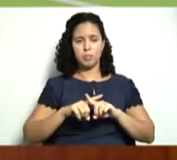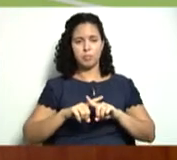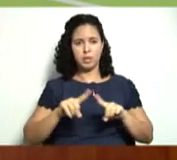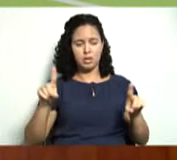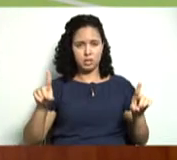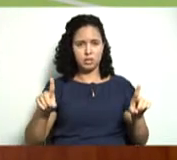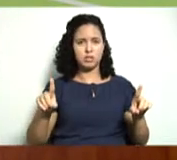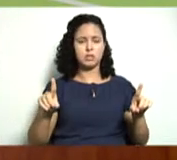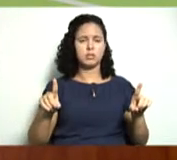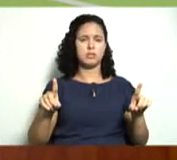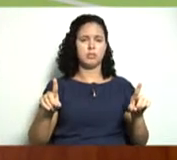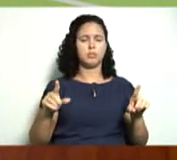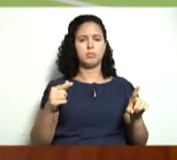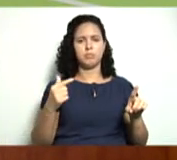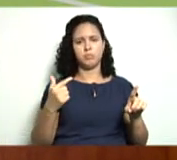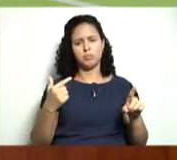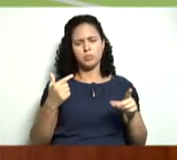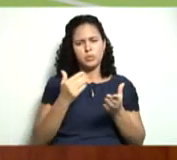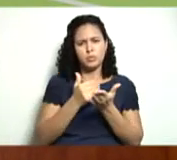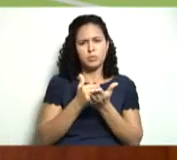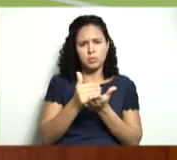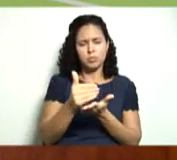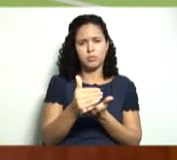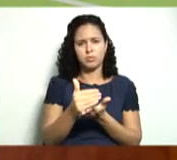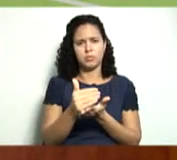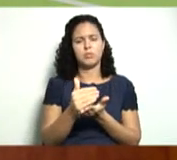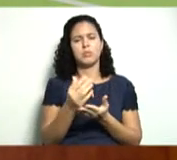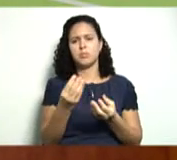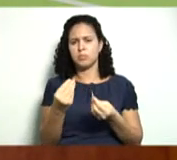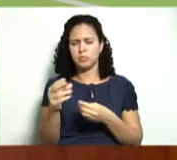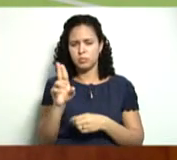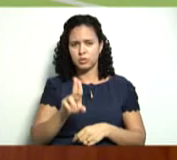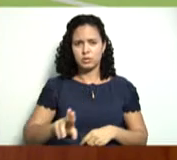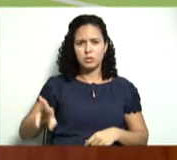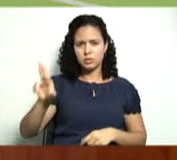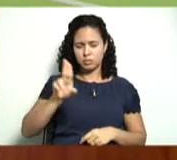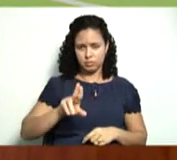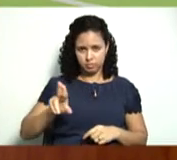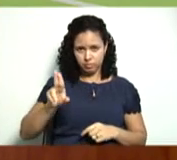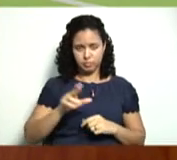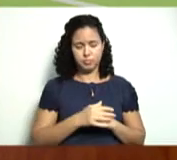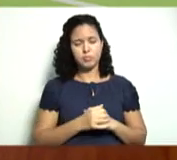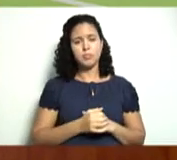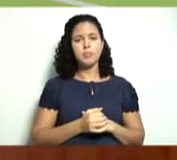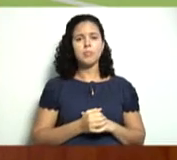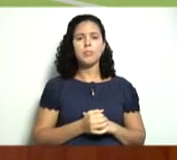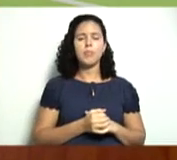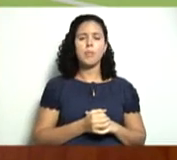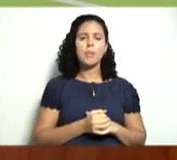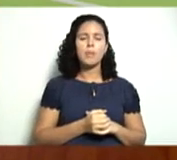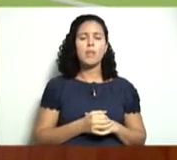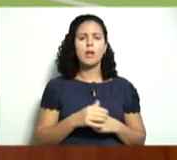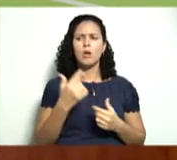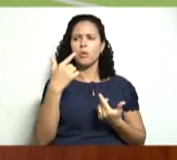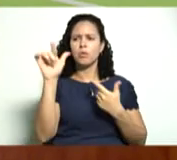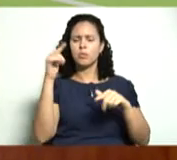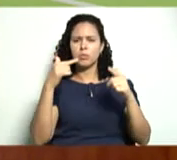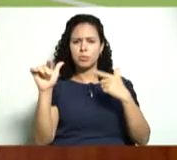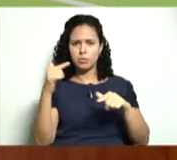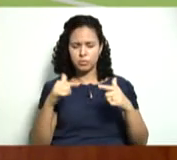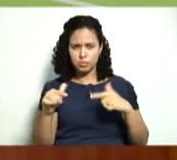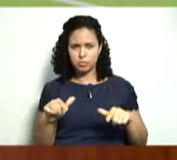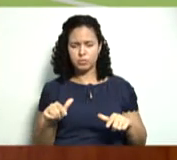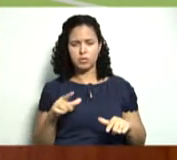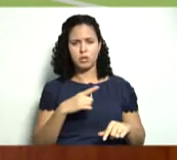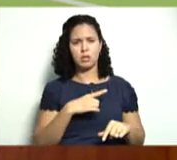programar site mas nem isso foi bastante utilizado e você usa até de forma didática hoje na sala de aula então você tem diversas outras além de se você